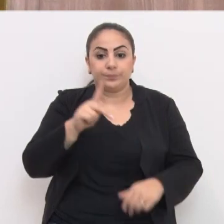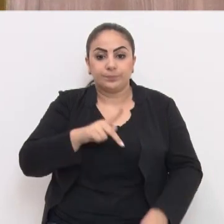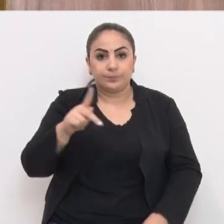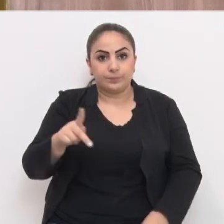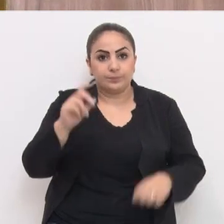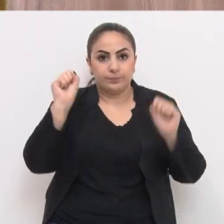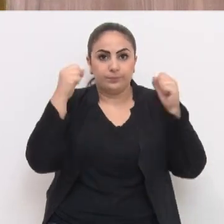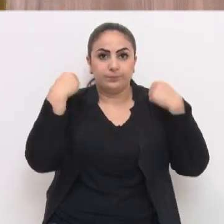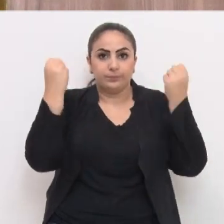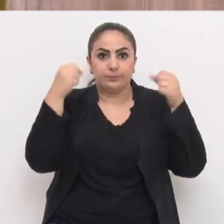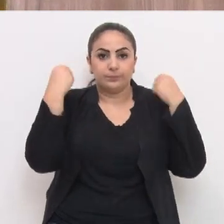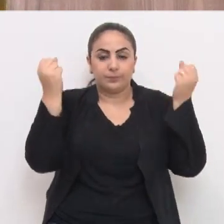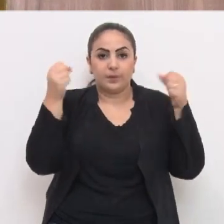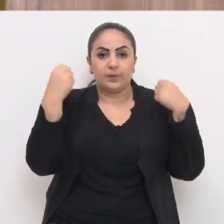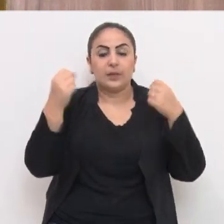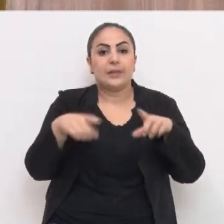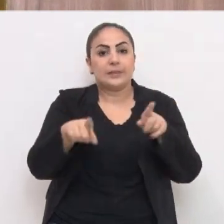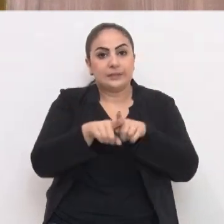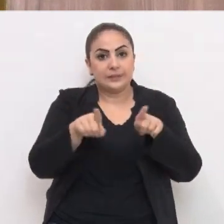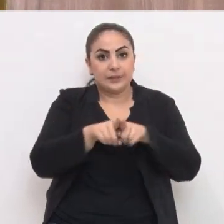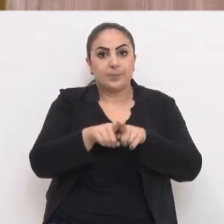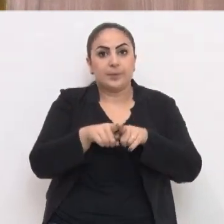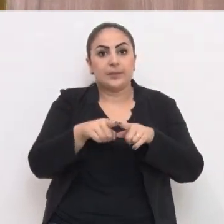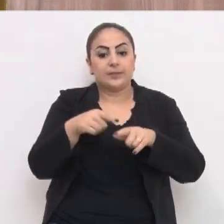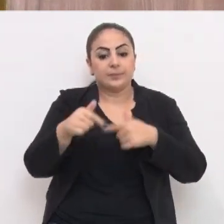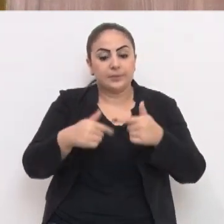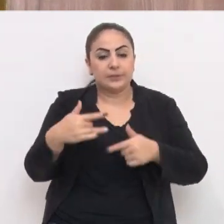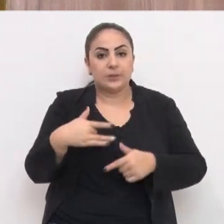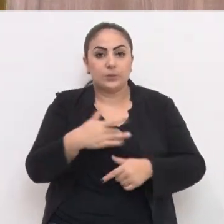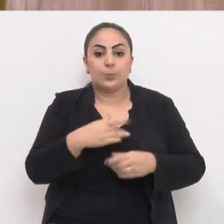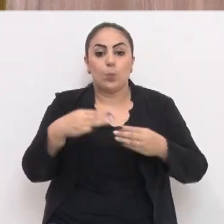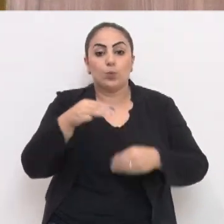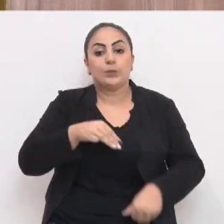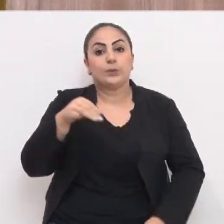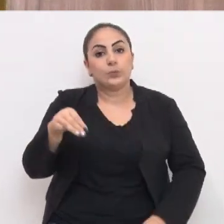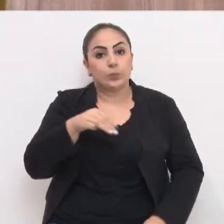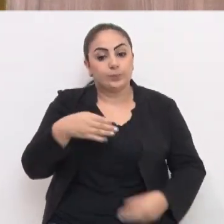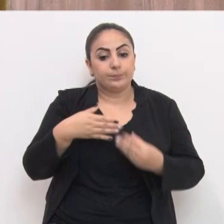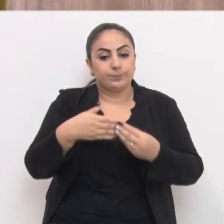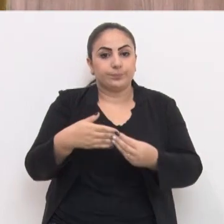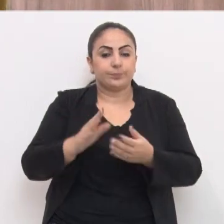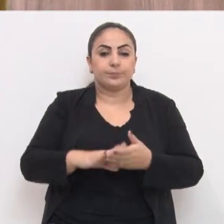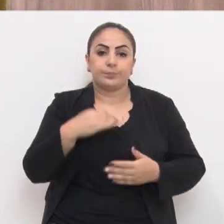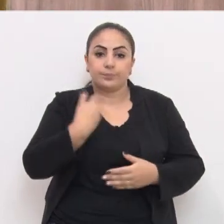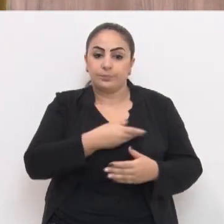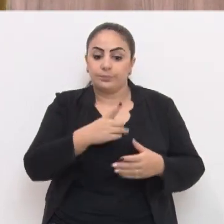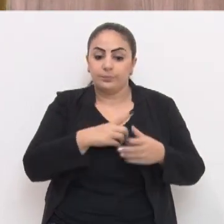educador físico e além dos agentes de saúde, que são os monitores.